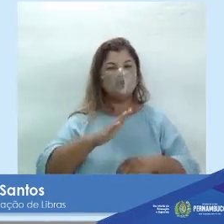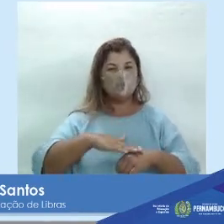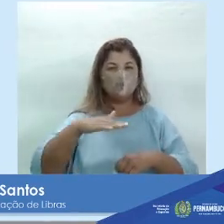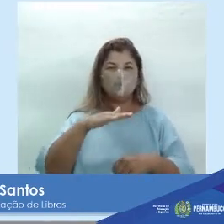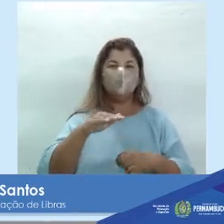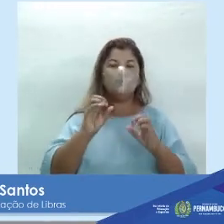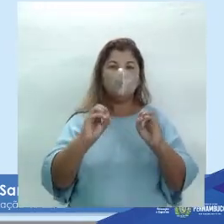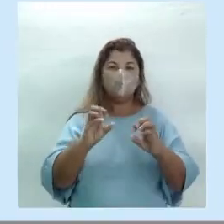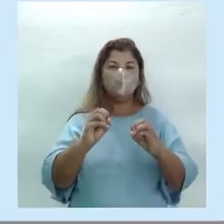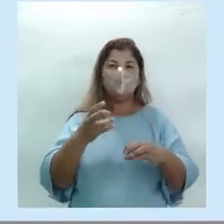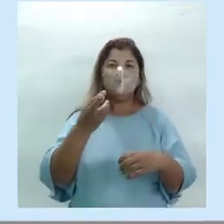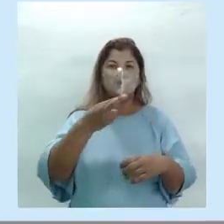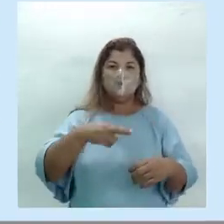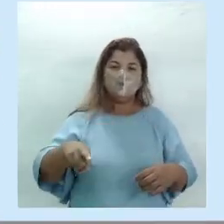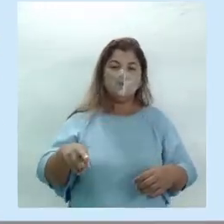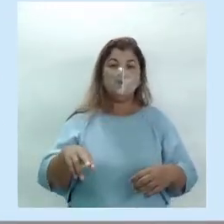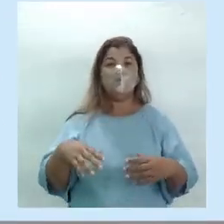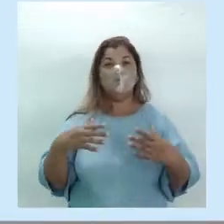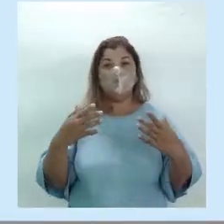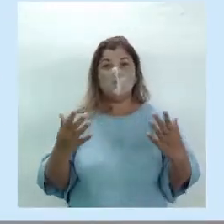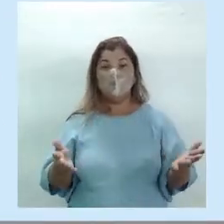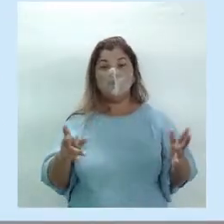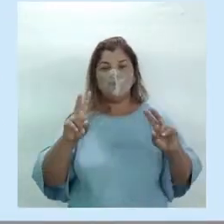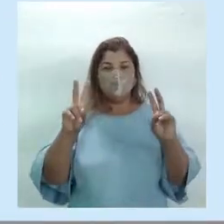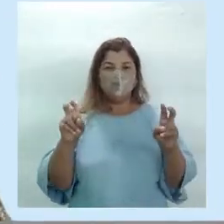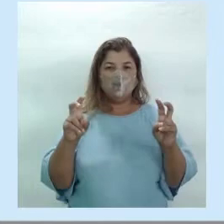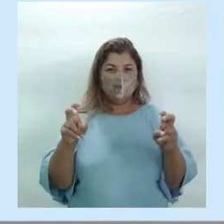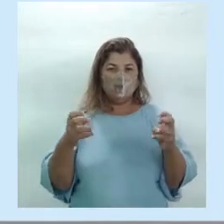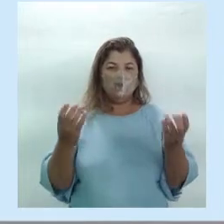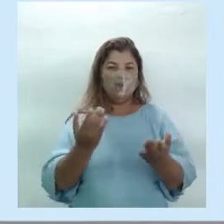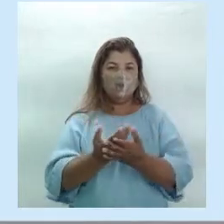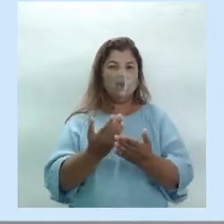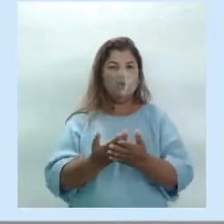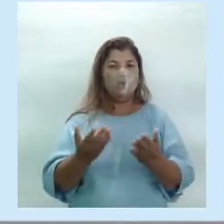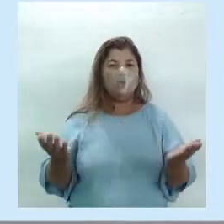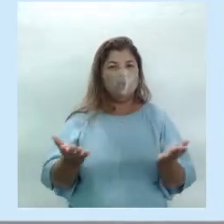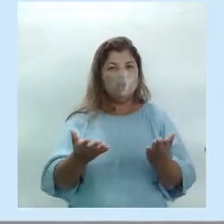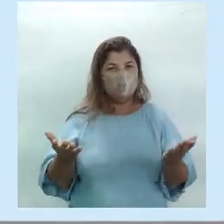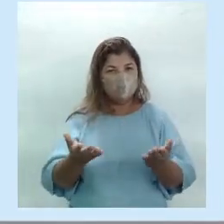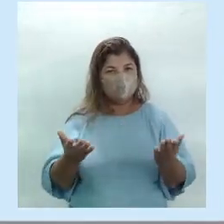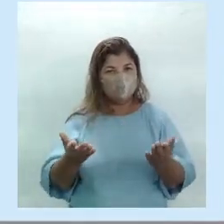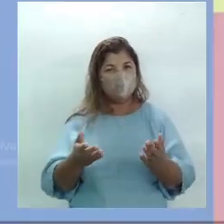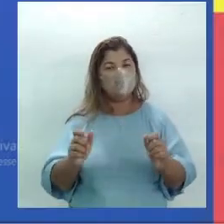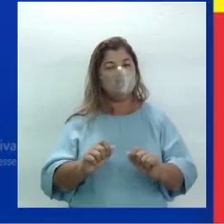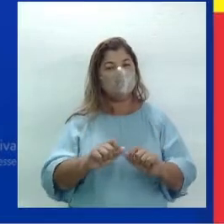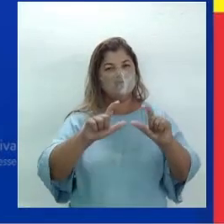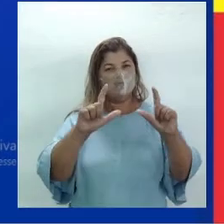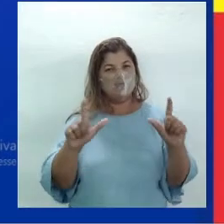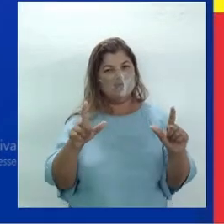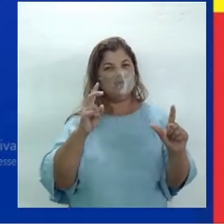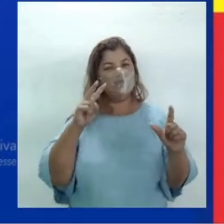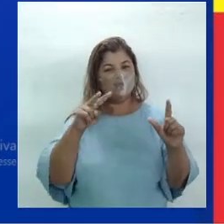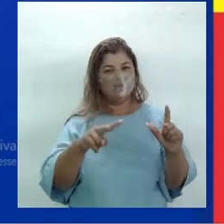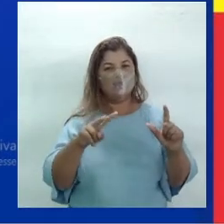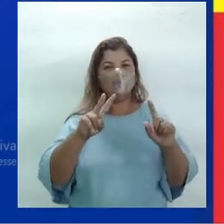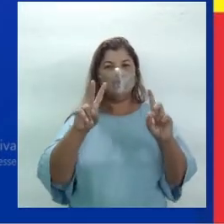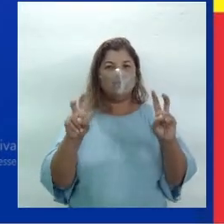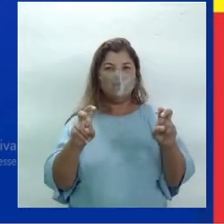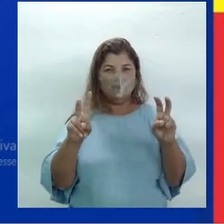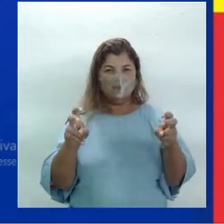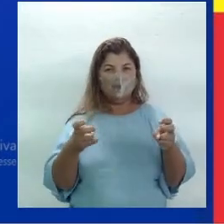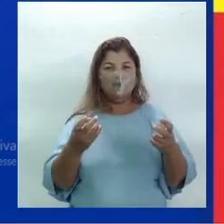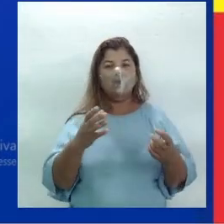ensino religioso. E qual será o tema de nossa aula de hoje? Como há na tela, vamos ver o nosso tema: